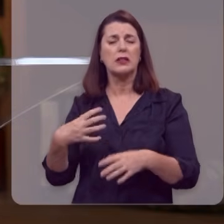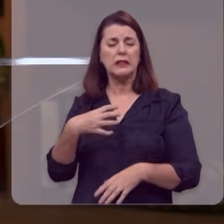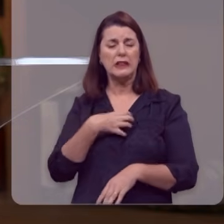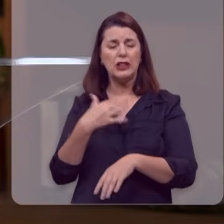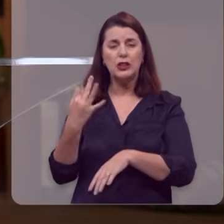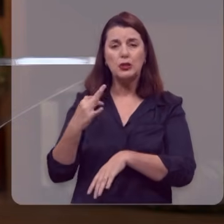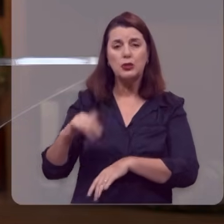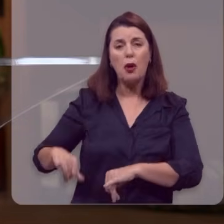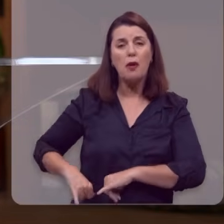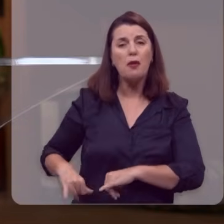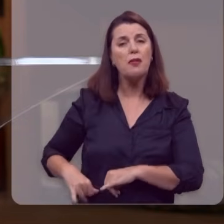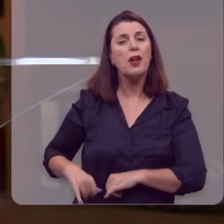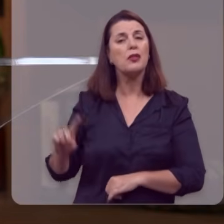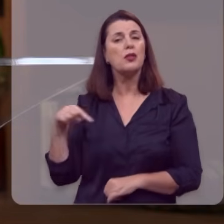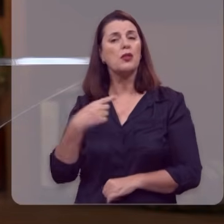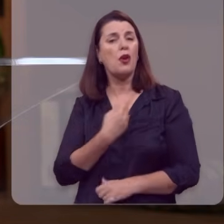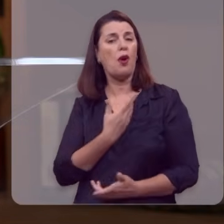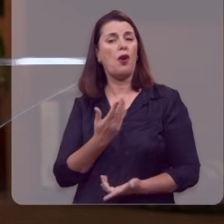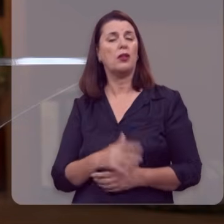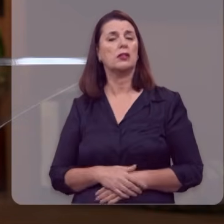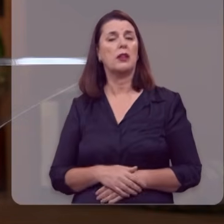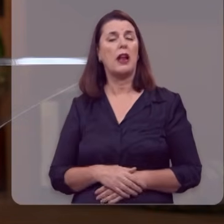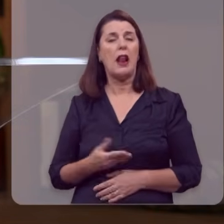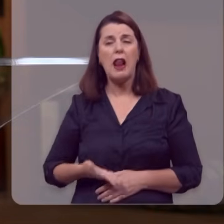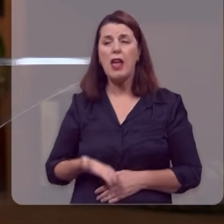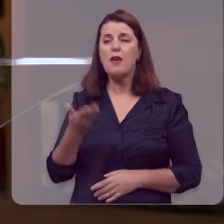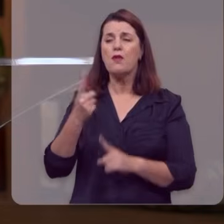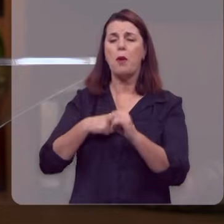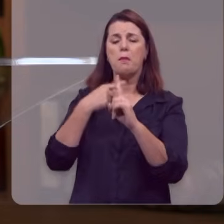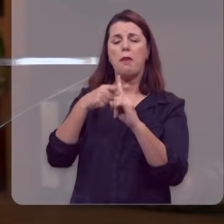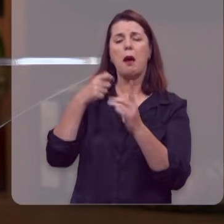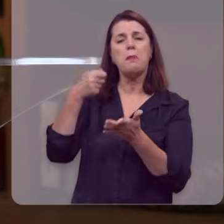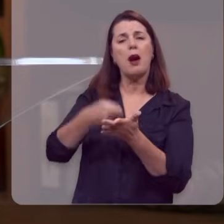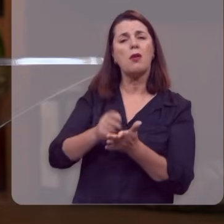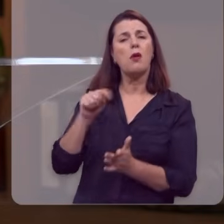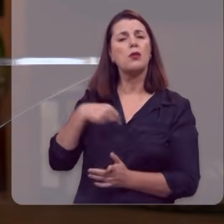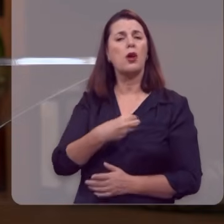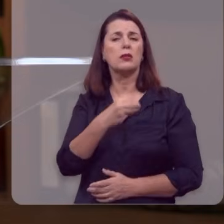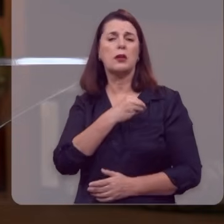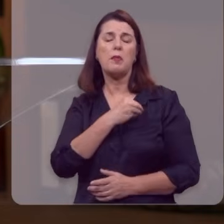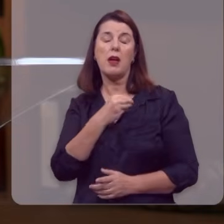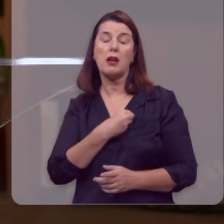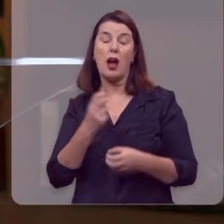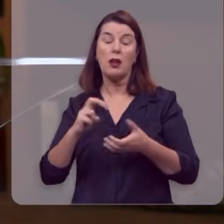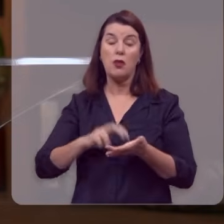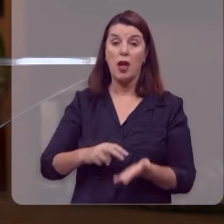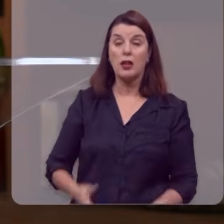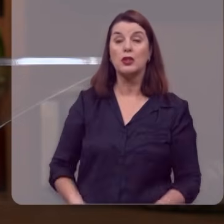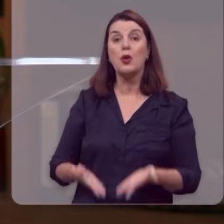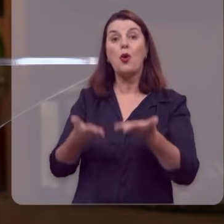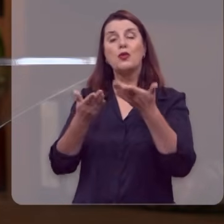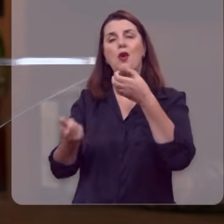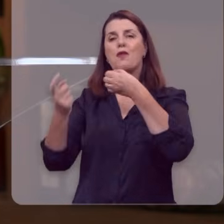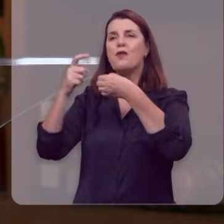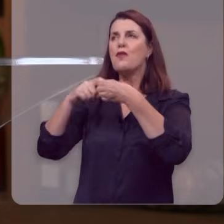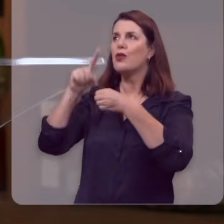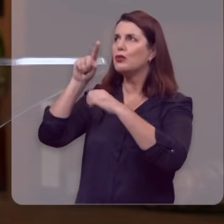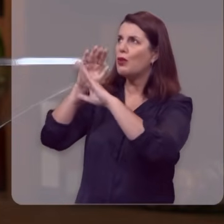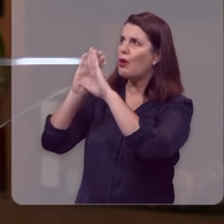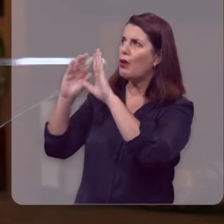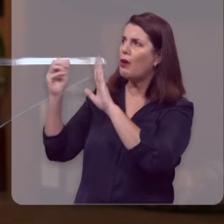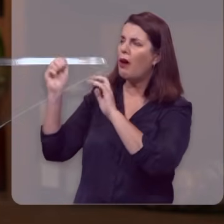dor, que levou sobre o seu corpo no madeiro os nossos pecados, que morreu, que ressuscitou e voltou para o céu e derramou o Espírito